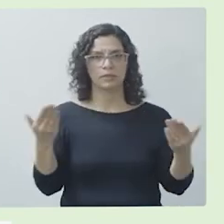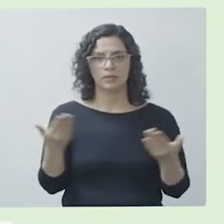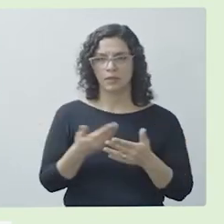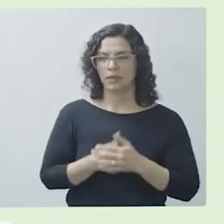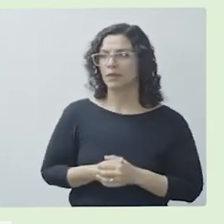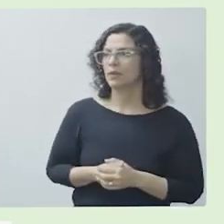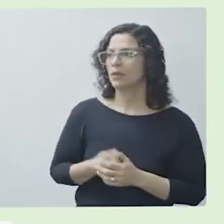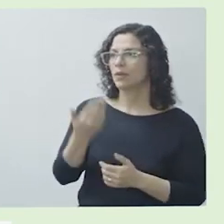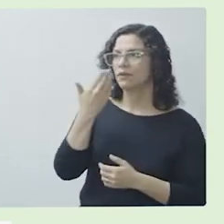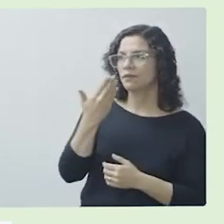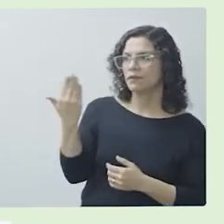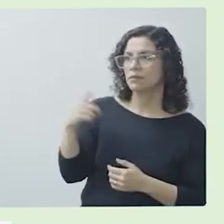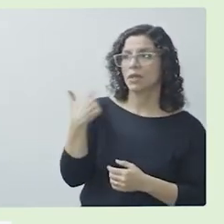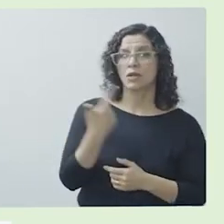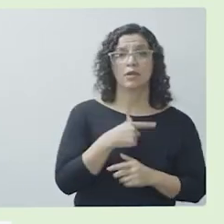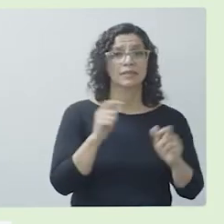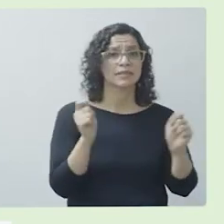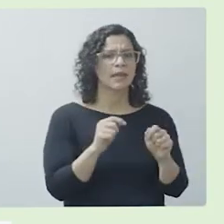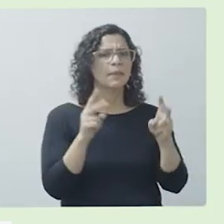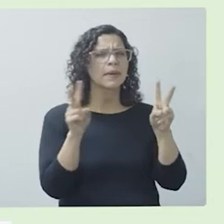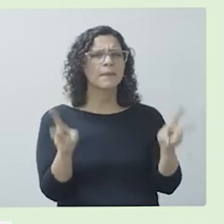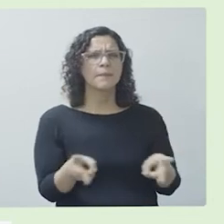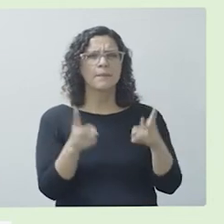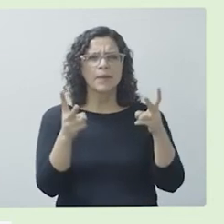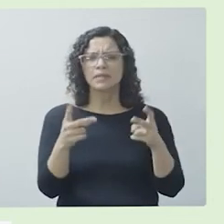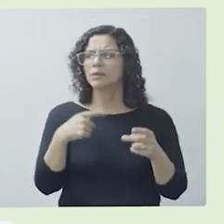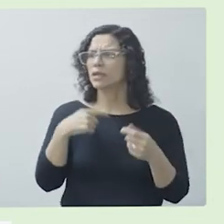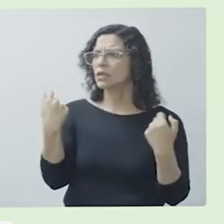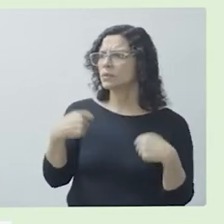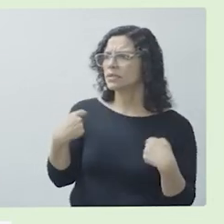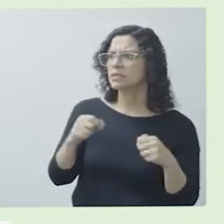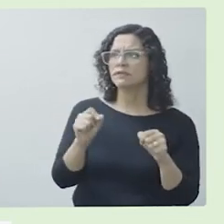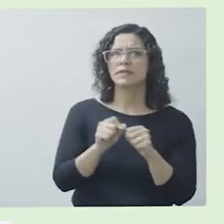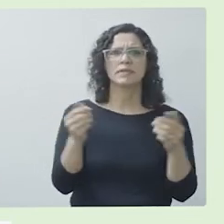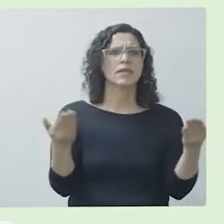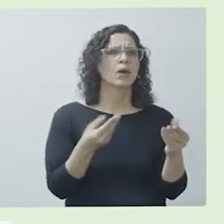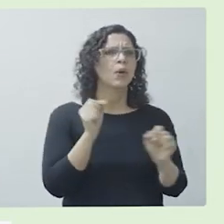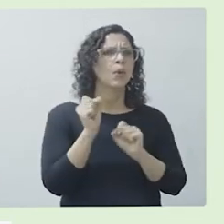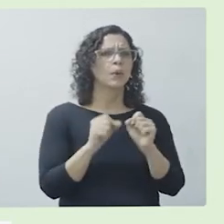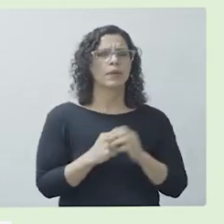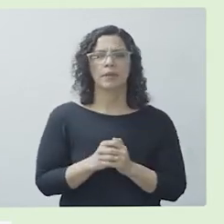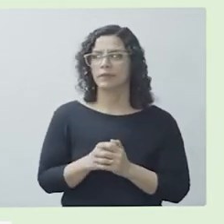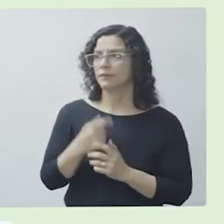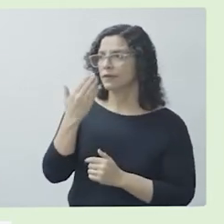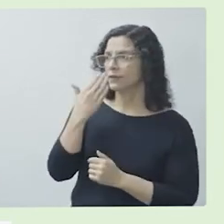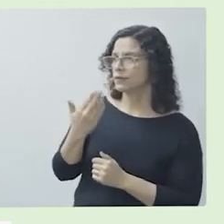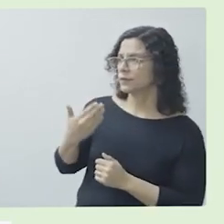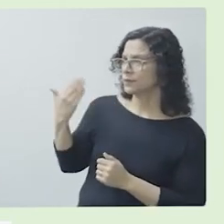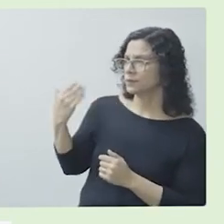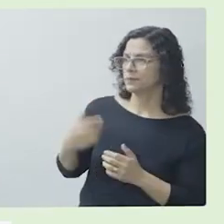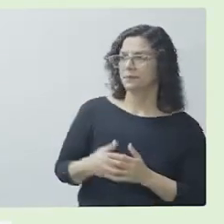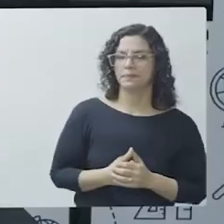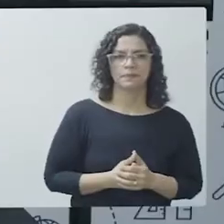meus materiais para que a gente possa observar o que que é para fazer agora, hein?